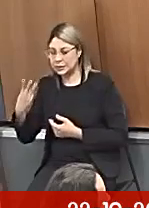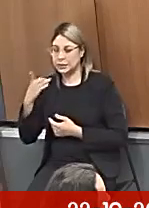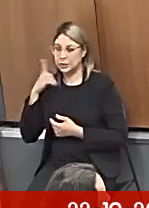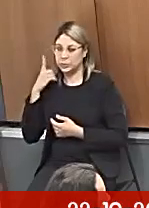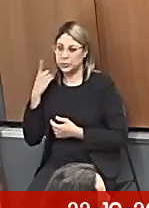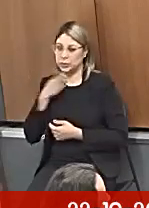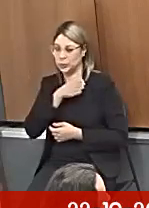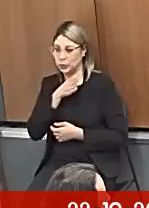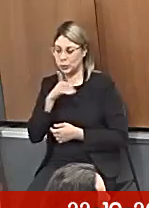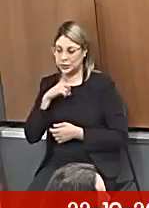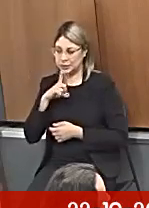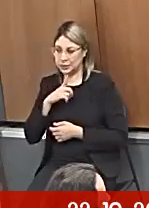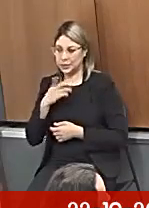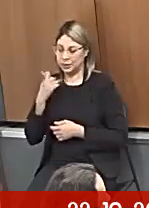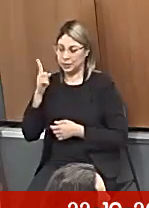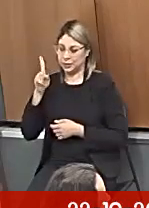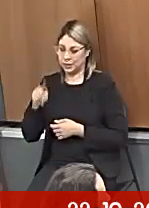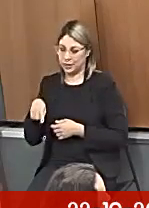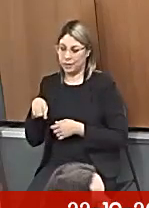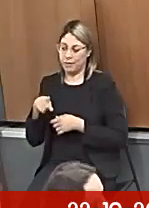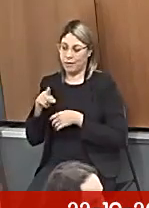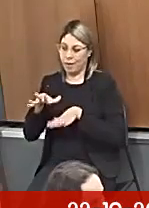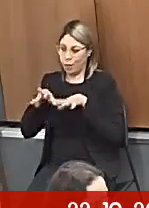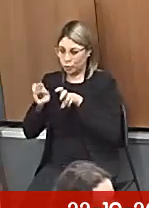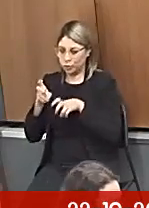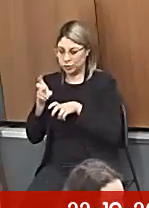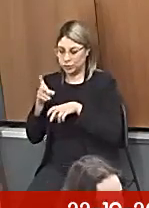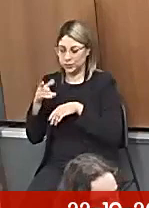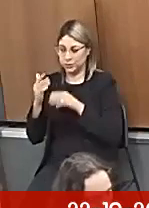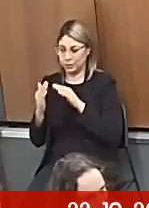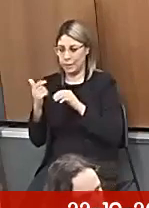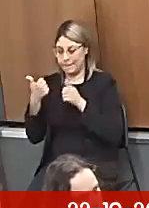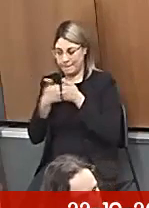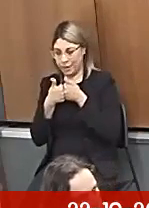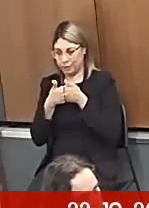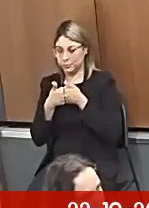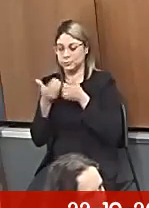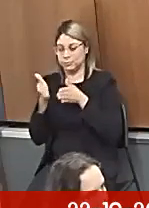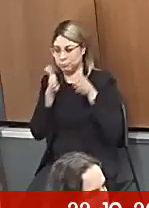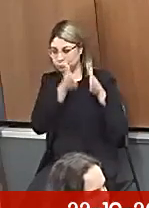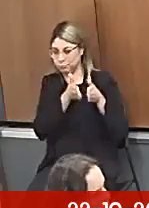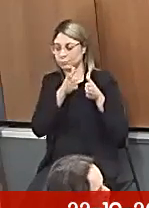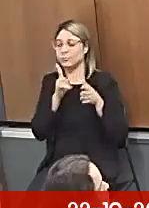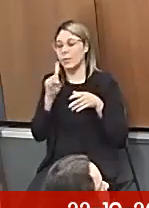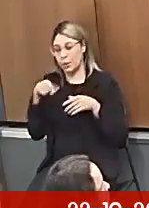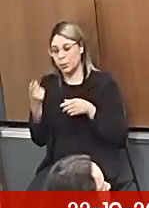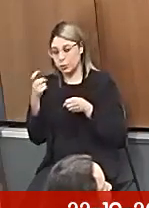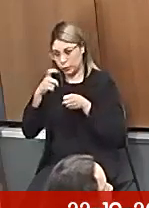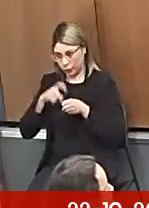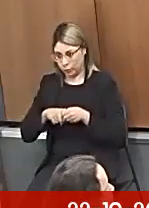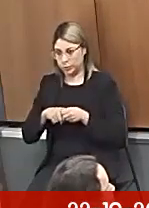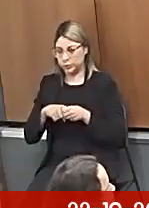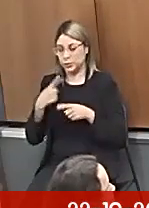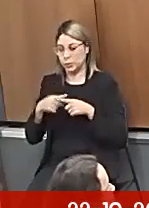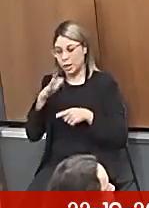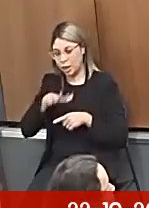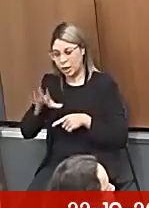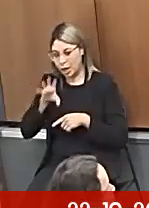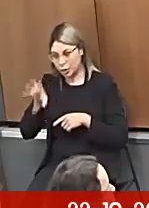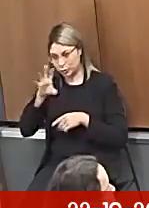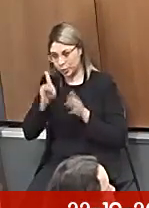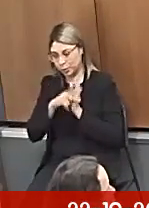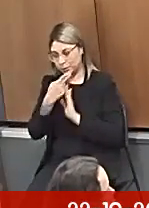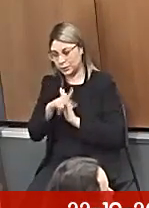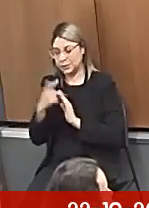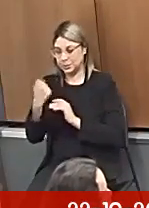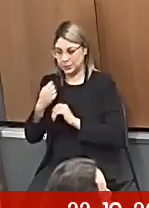aqui, no plenarinho ao lado, daqui a pouco eles retornam, tá? Então, eles já foram aqui no outro evento e estão voltando, porque é da região deles, um evento